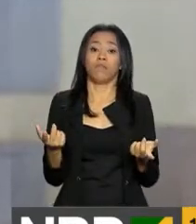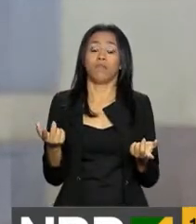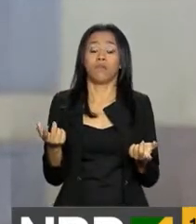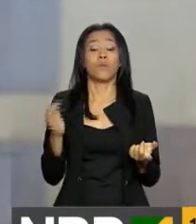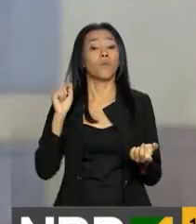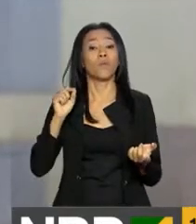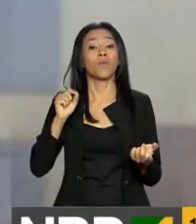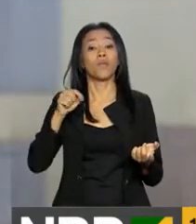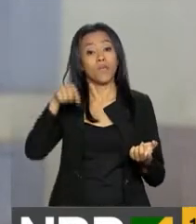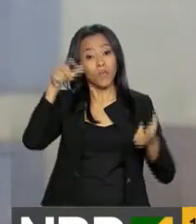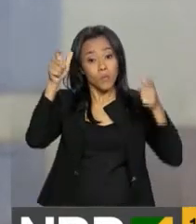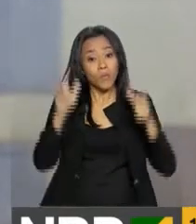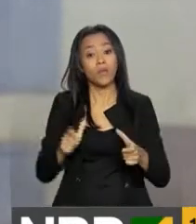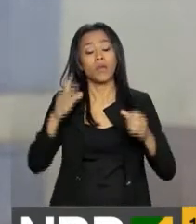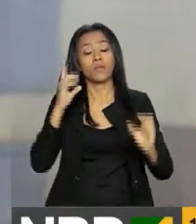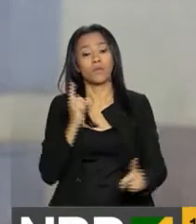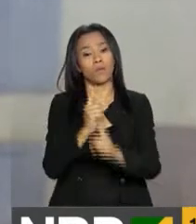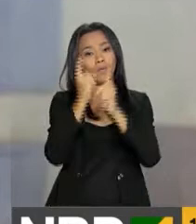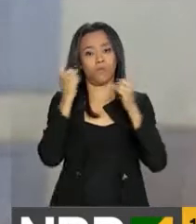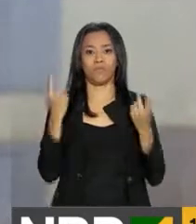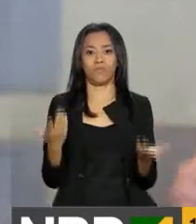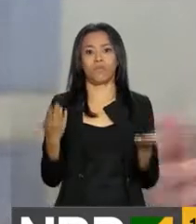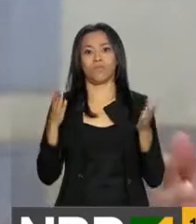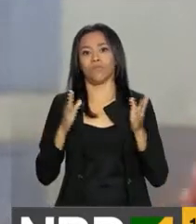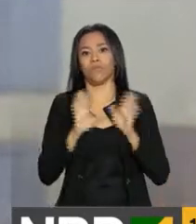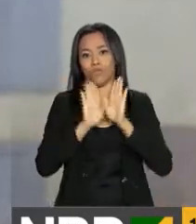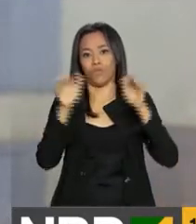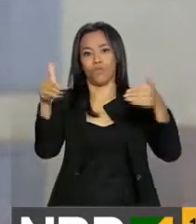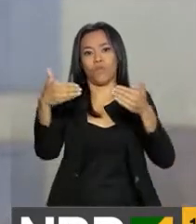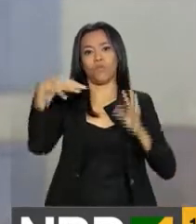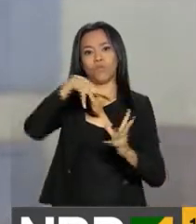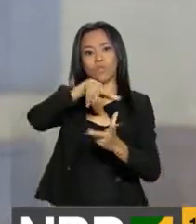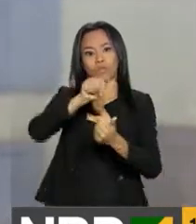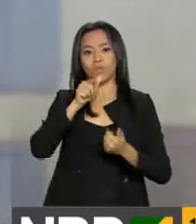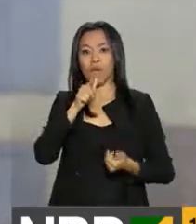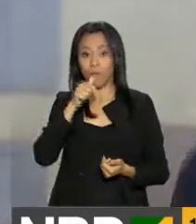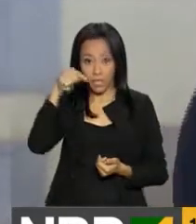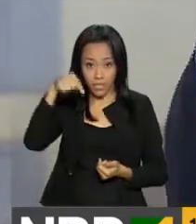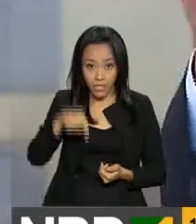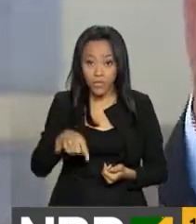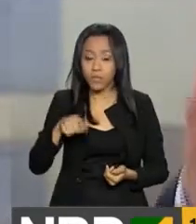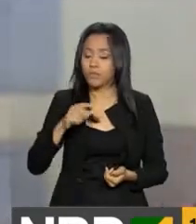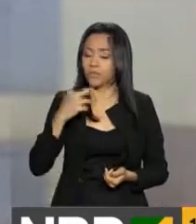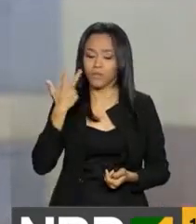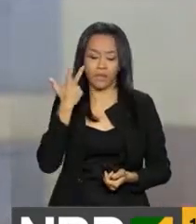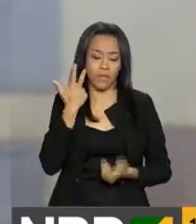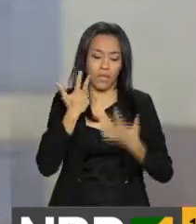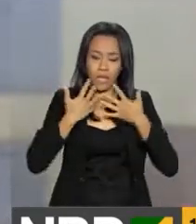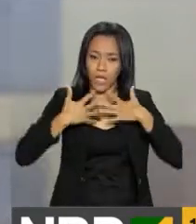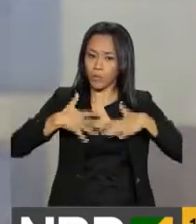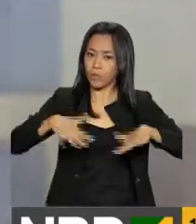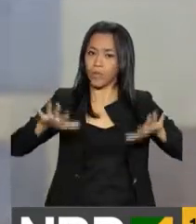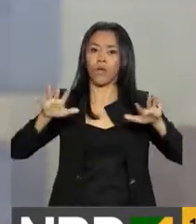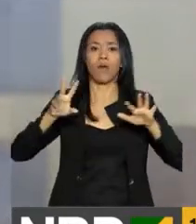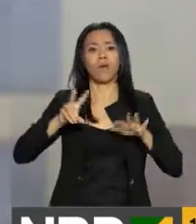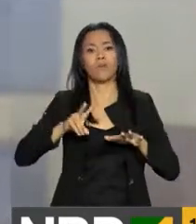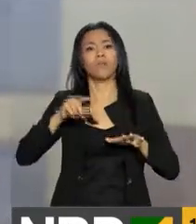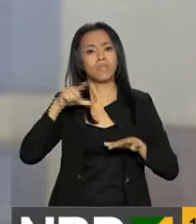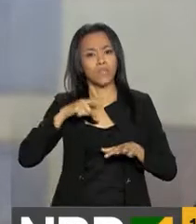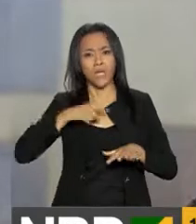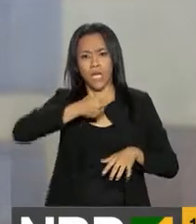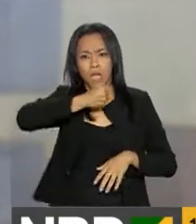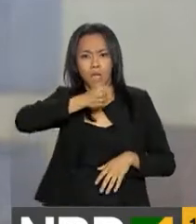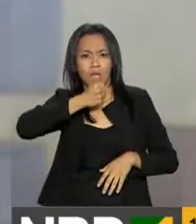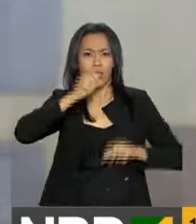sediando este encontro fundamental, que terá repercussões, naturalmente aqui está a imprensa